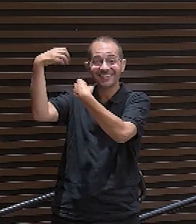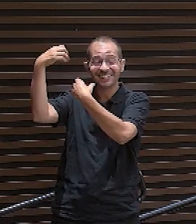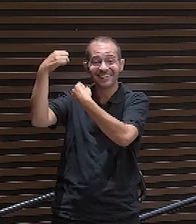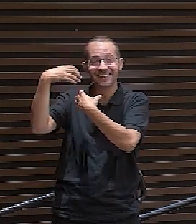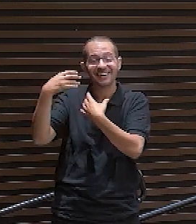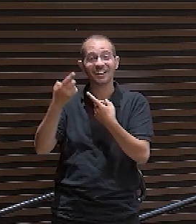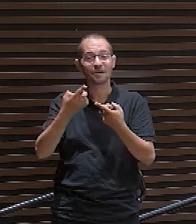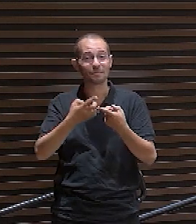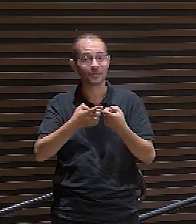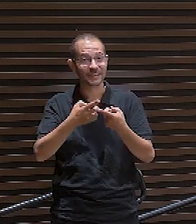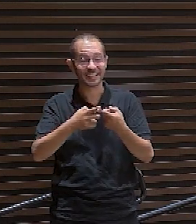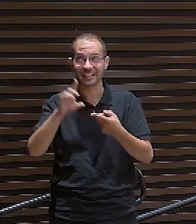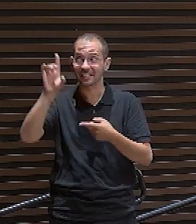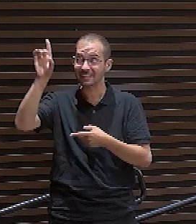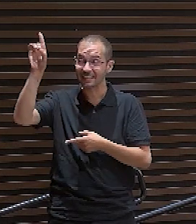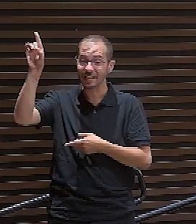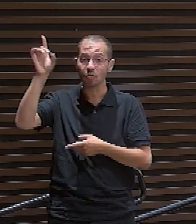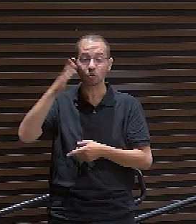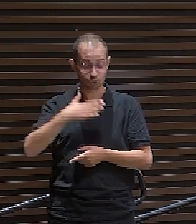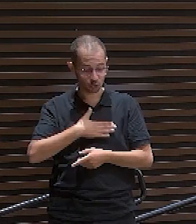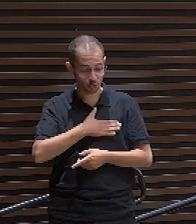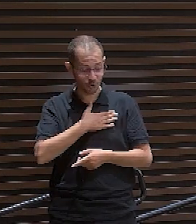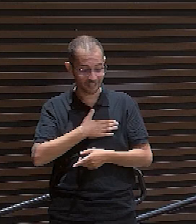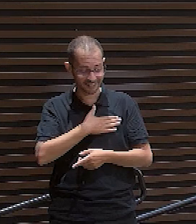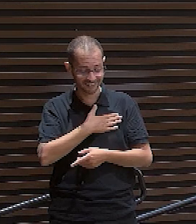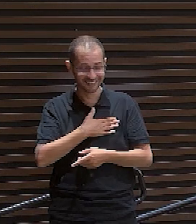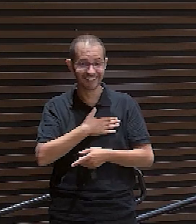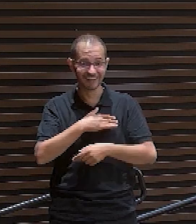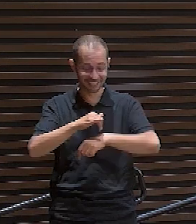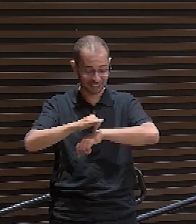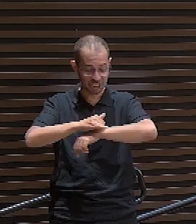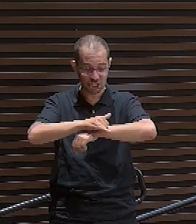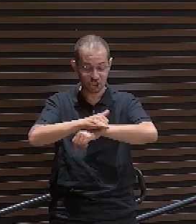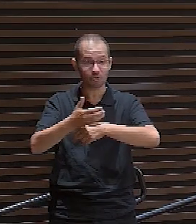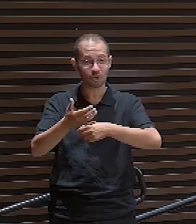Porque Deus gosta de gordura.